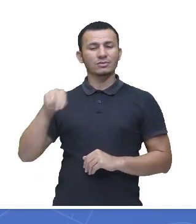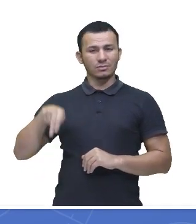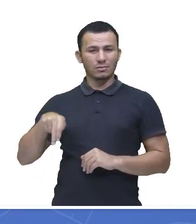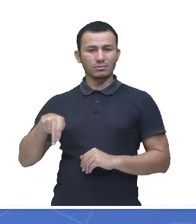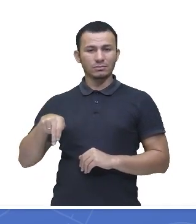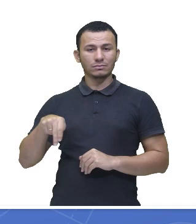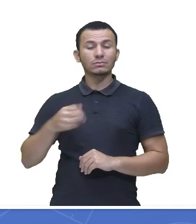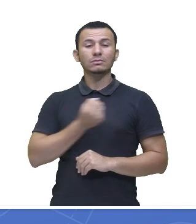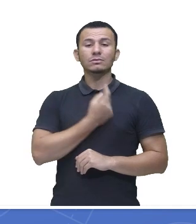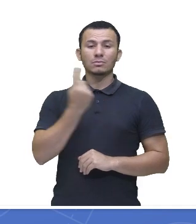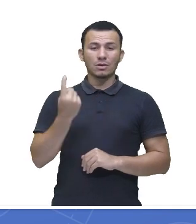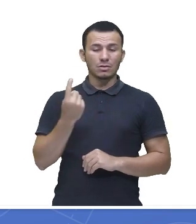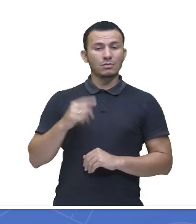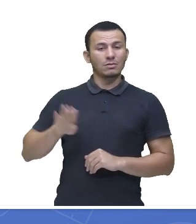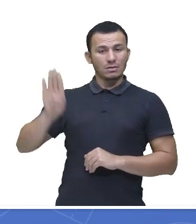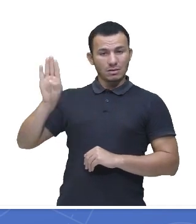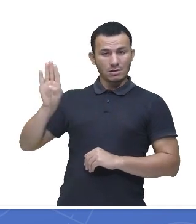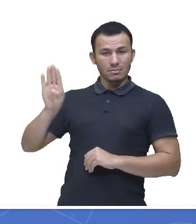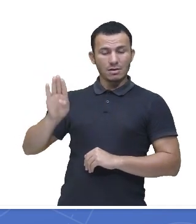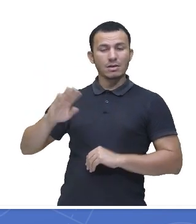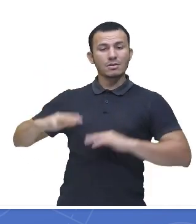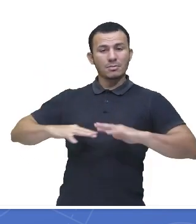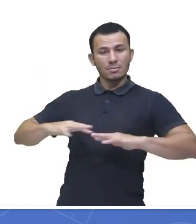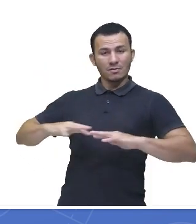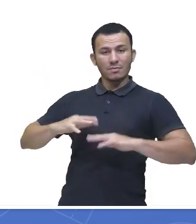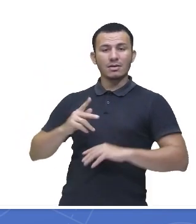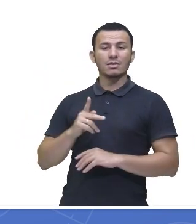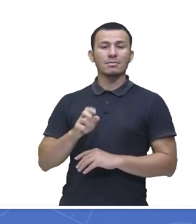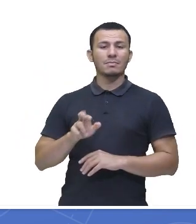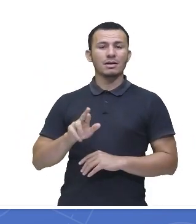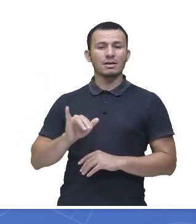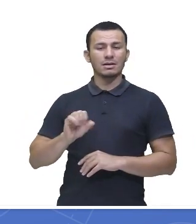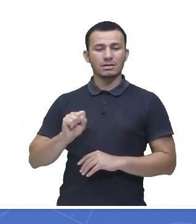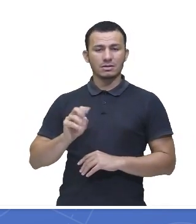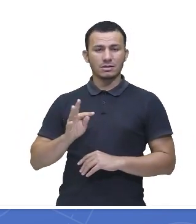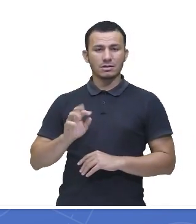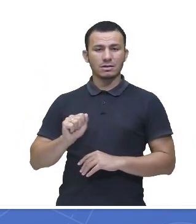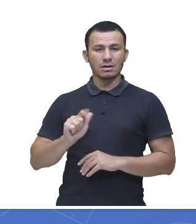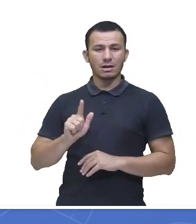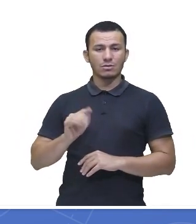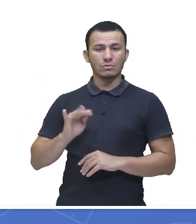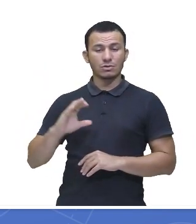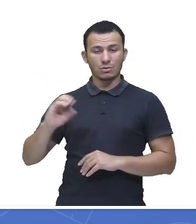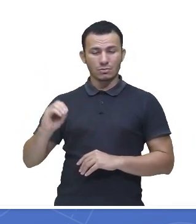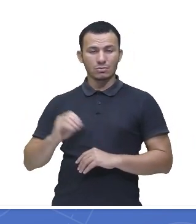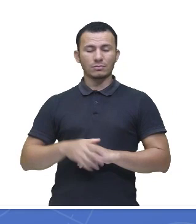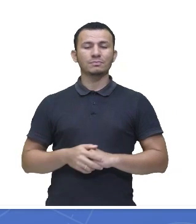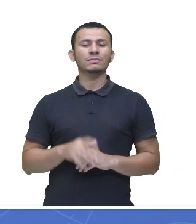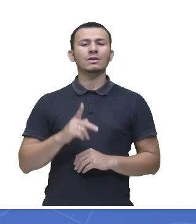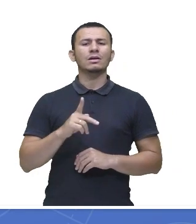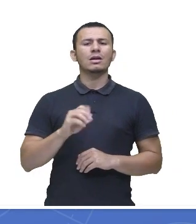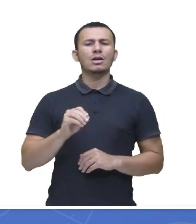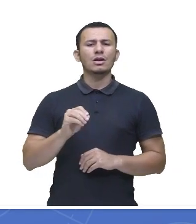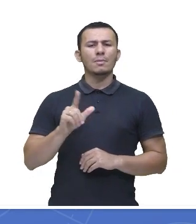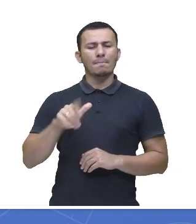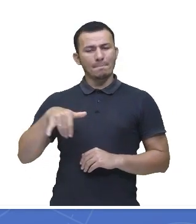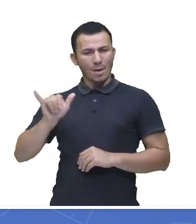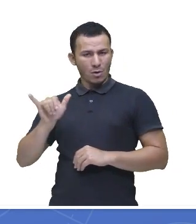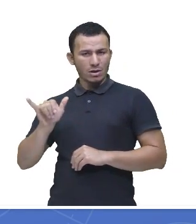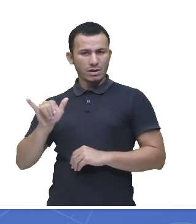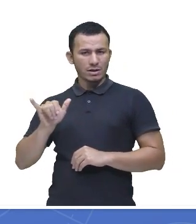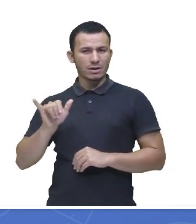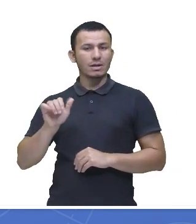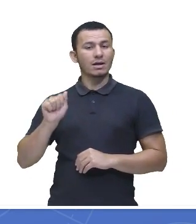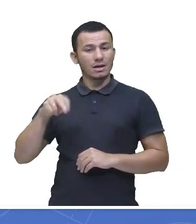A primeira questão, letra B, movimentos peristálticos. Muito bem. Quem mais? Quem mais? A Polly, aquela íntima já, né?